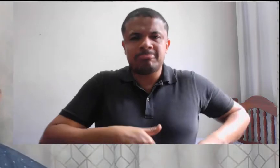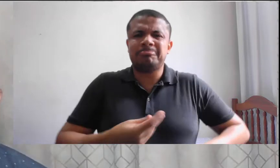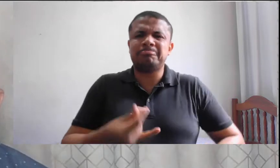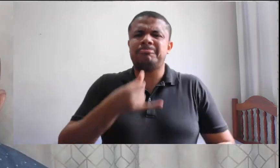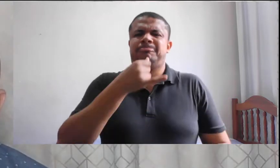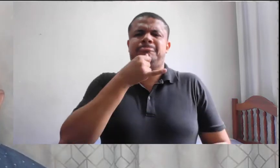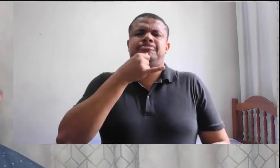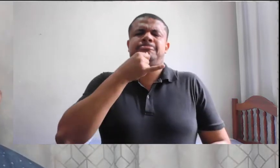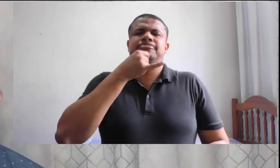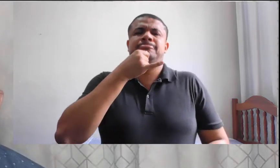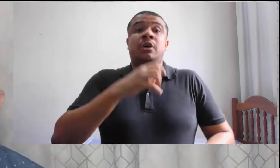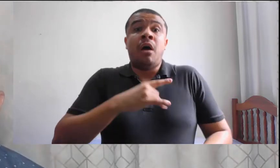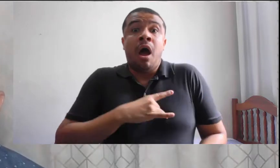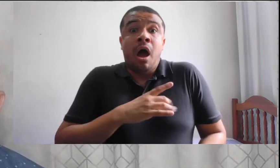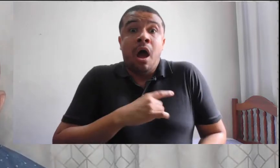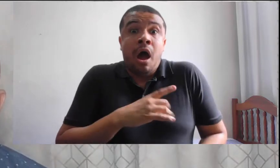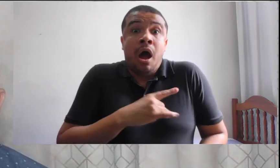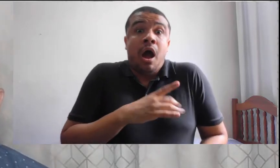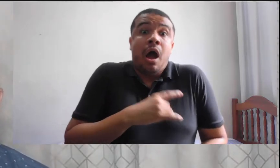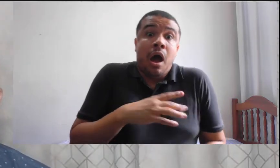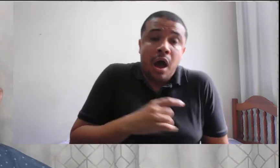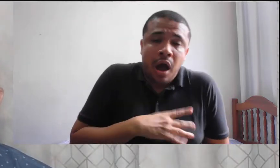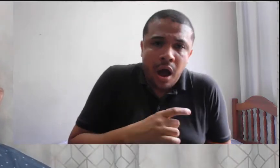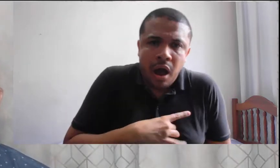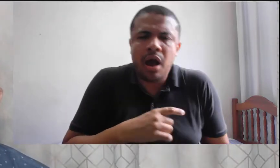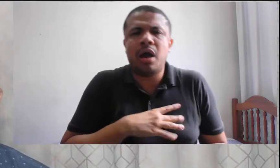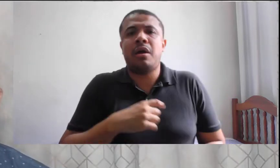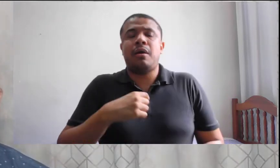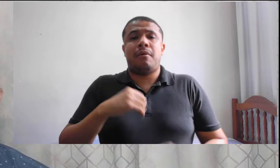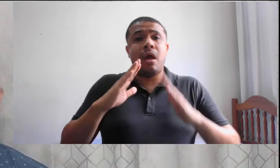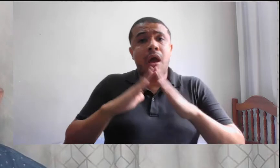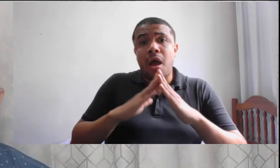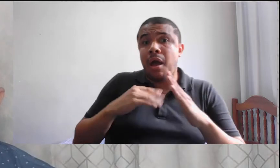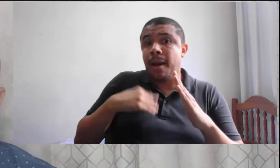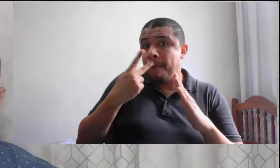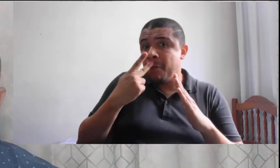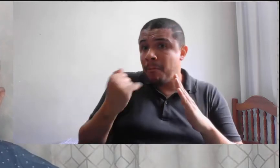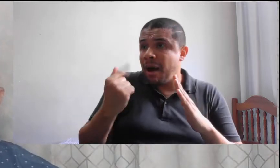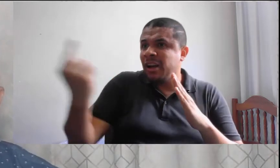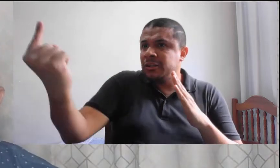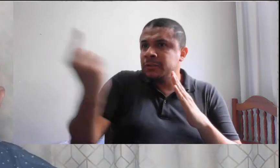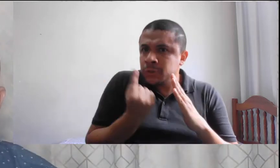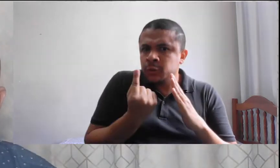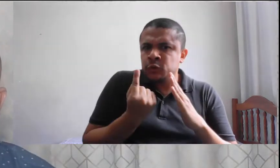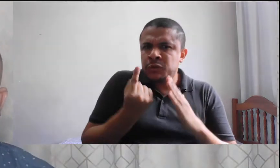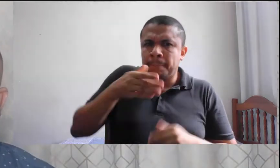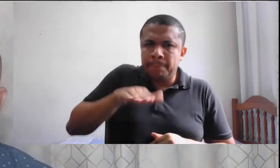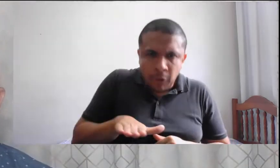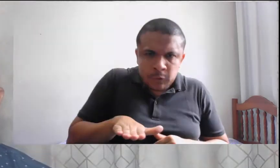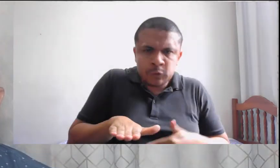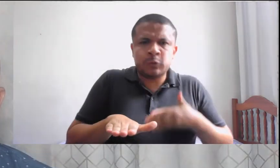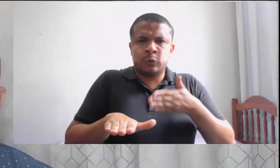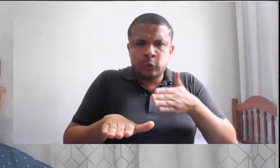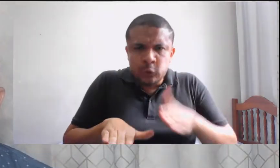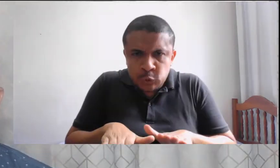Muita tristeza, muito medo. Quando meu pai chegava, pisava dentro da nossa casa,